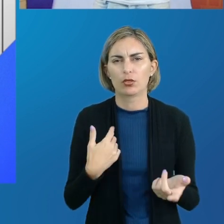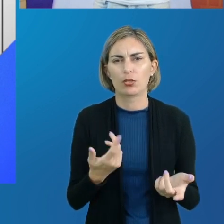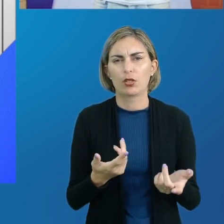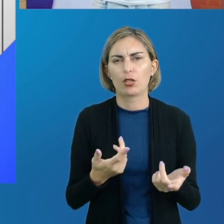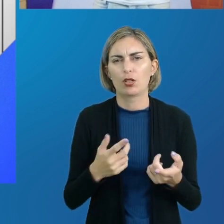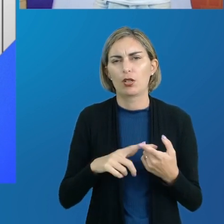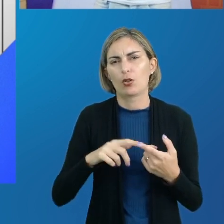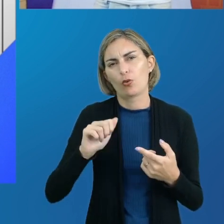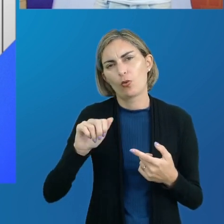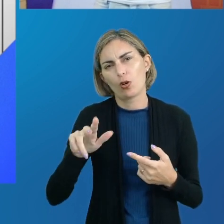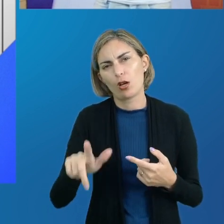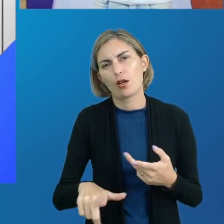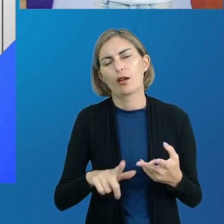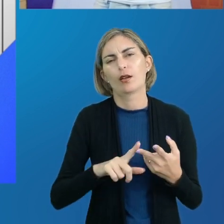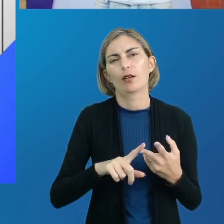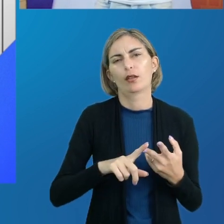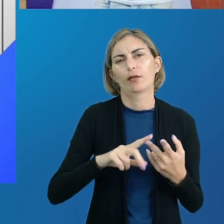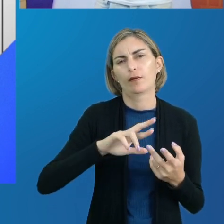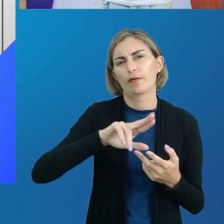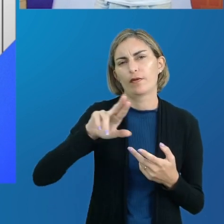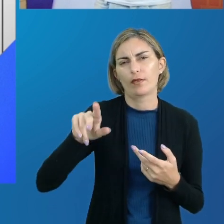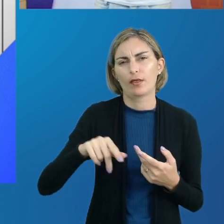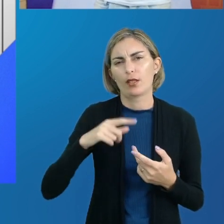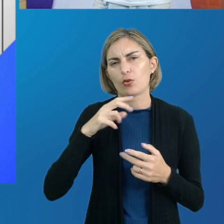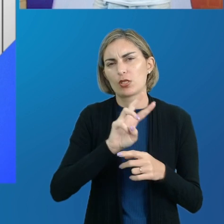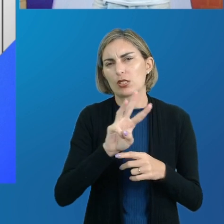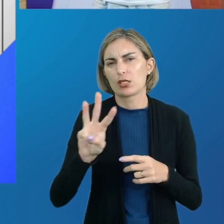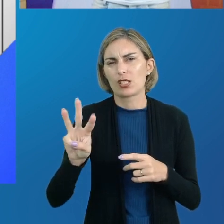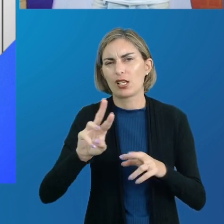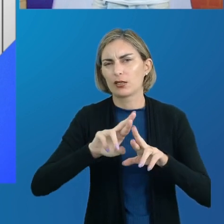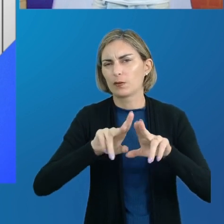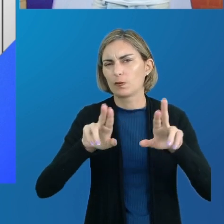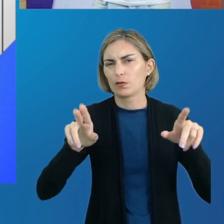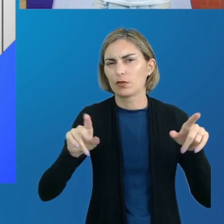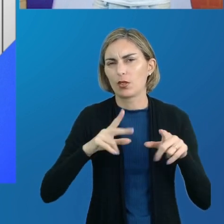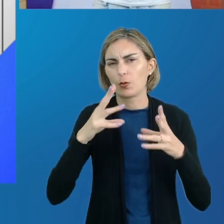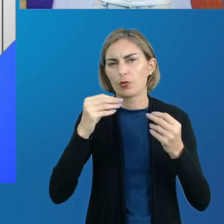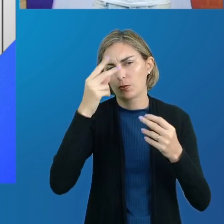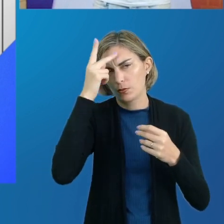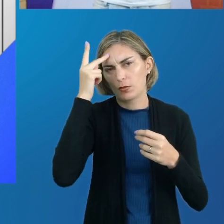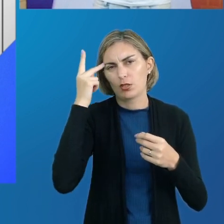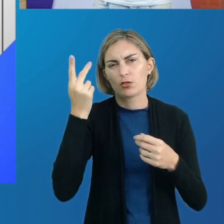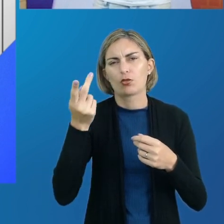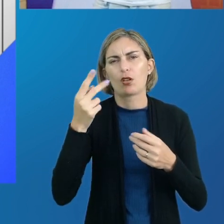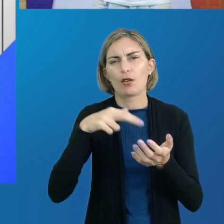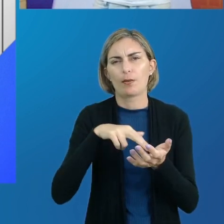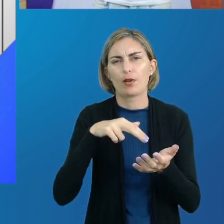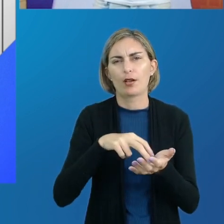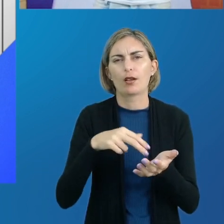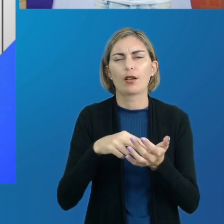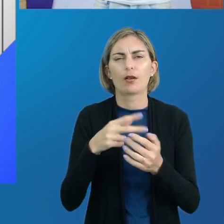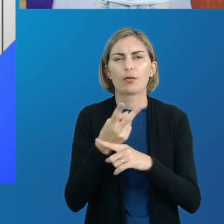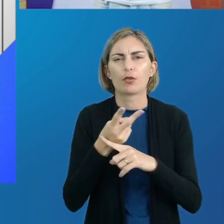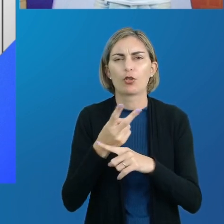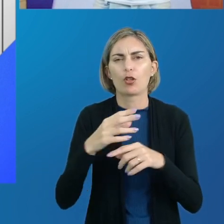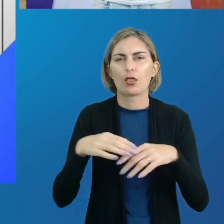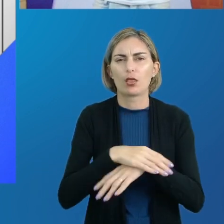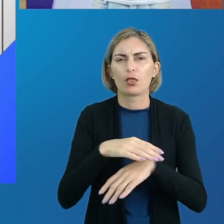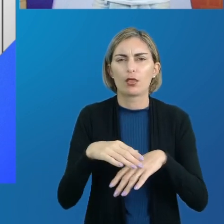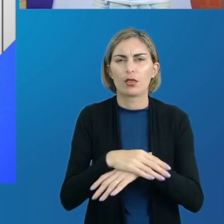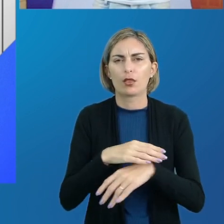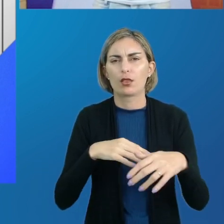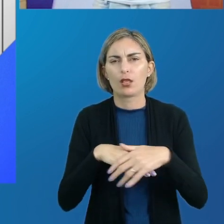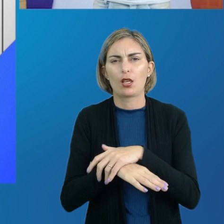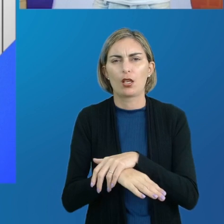com o Y, enfim. Isso o site oferece. Então, tipo, muitas pessoas vão estar lá 3 da manhã procurando um tênis. Então, eu quero